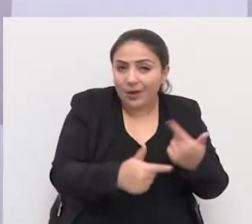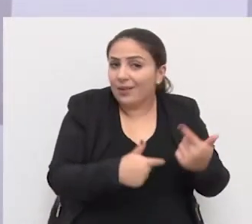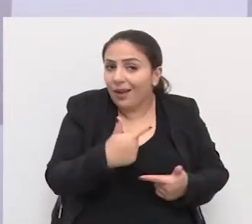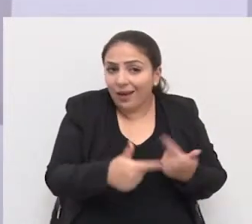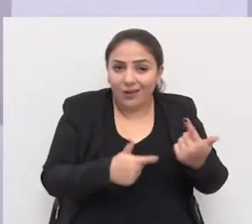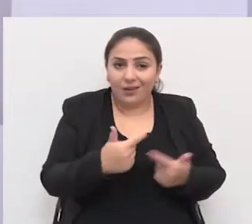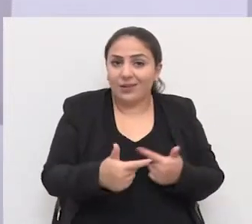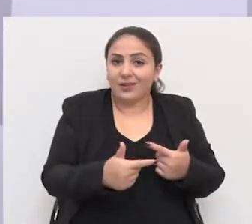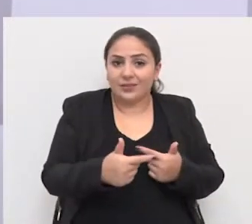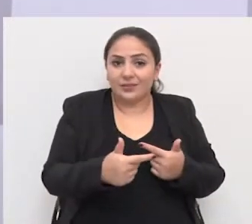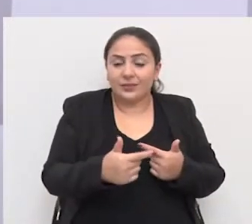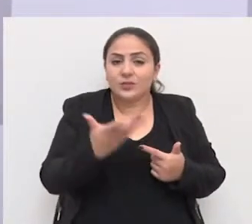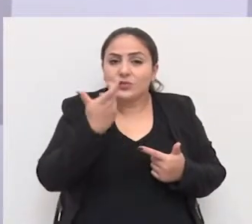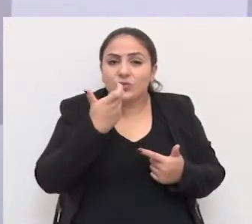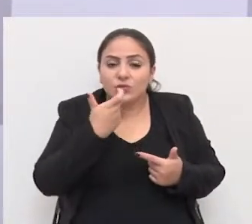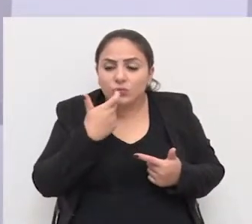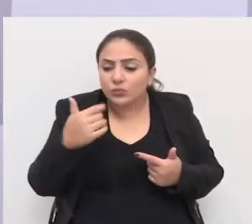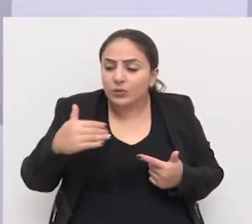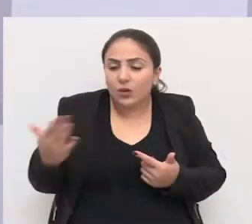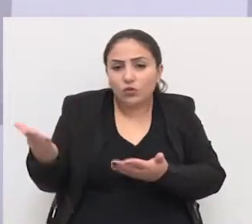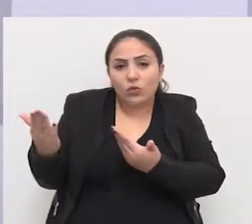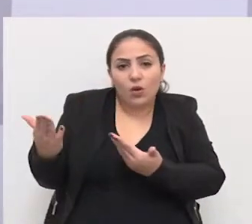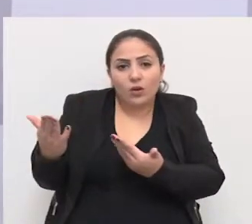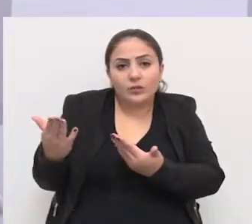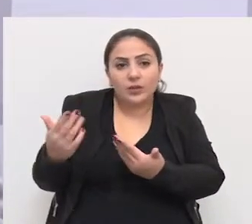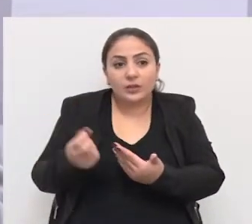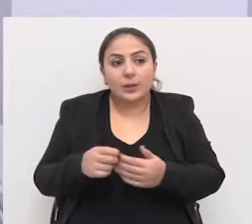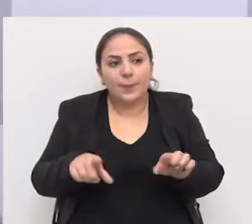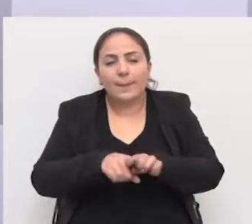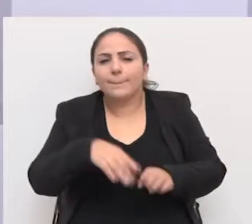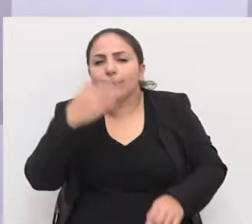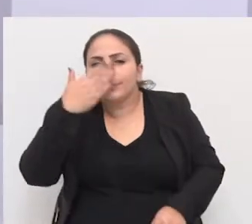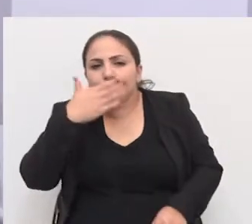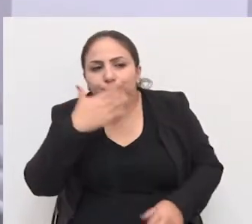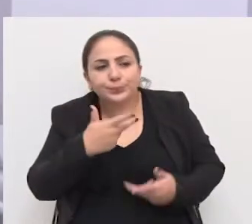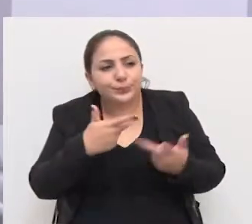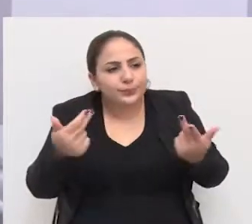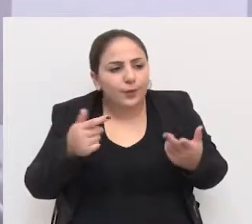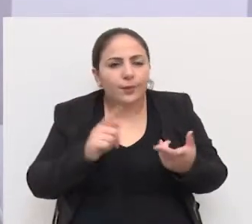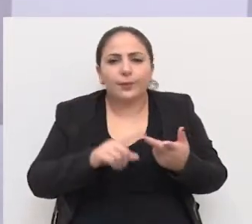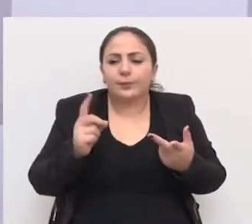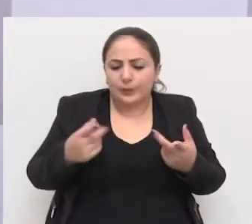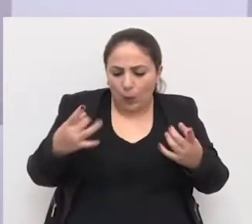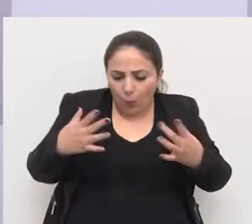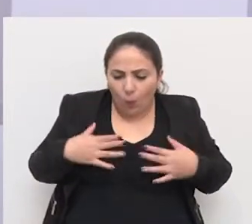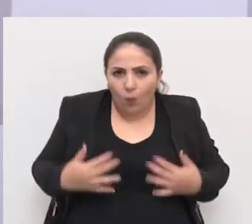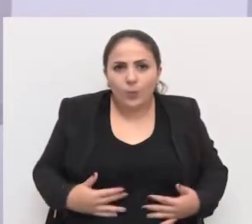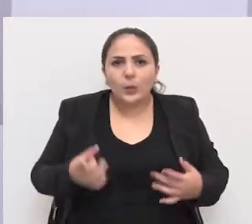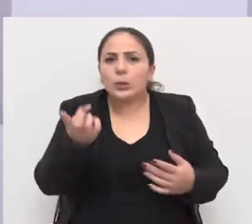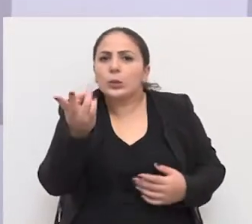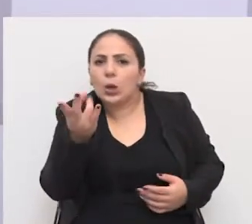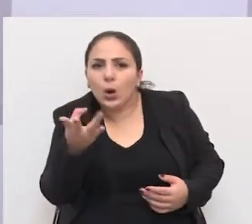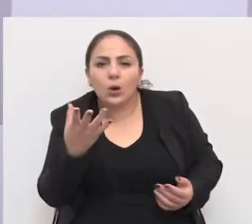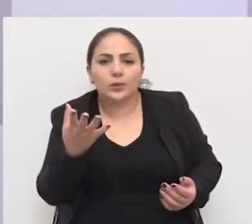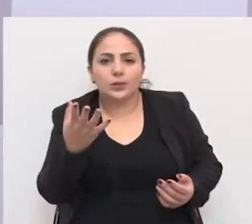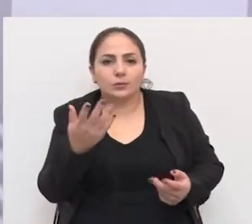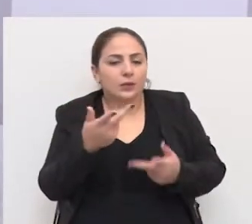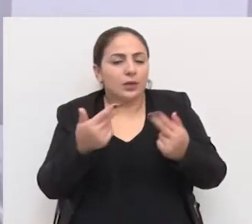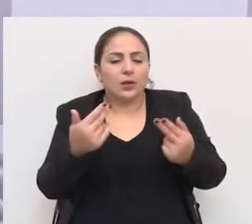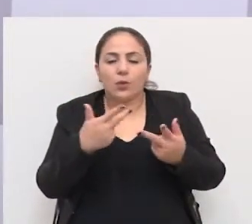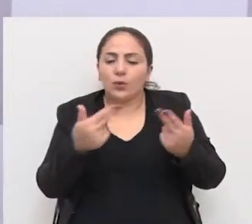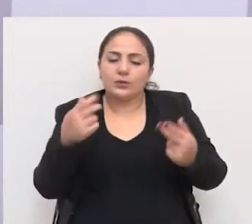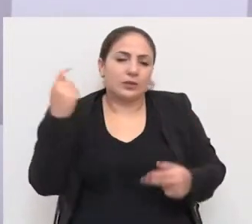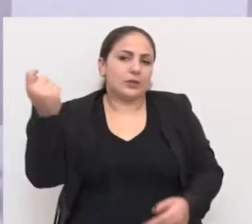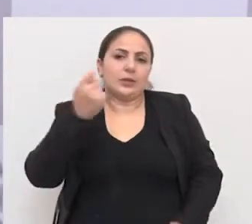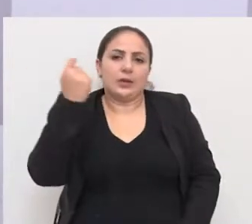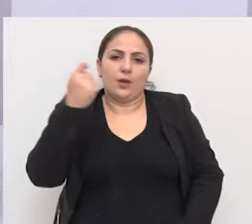trabalho infantil e que são expostas à prostituição, à drogadição, né? Então, são